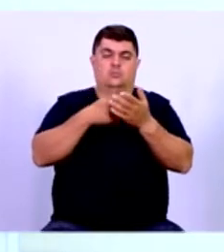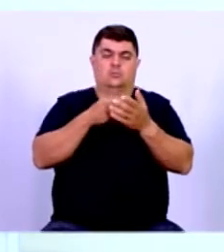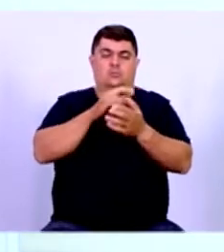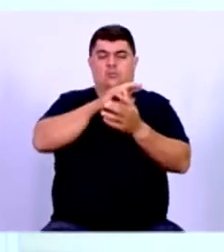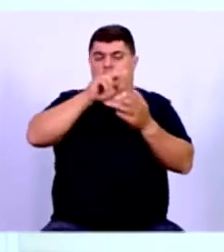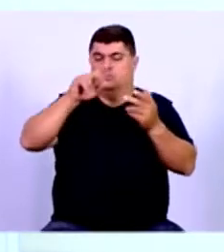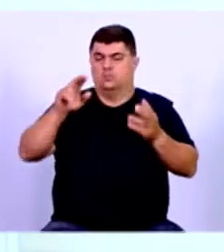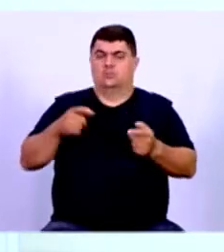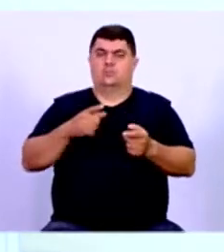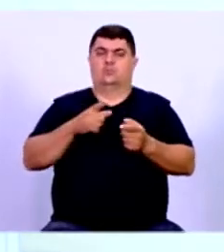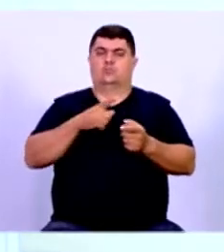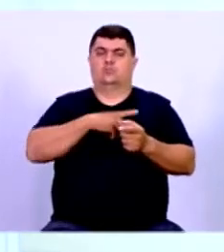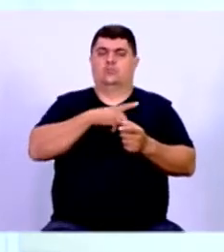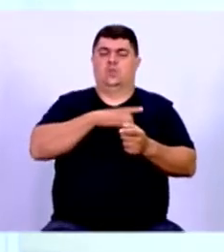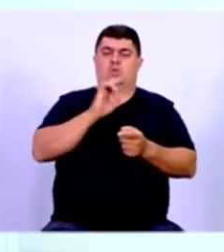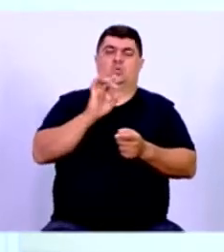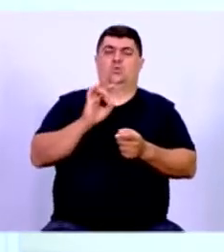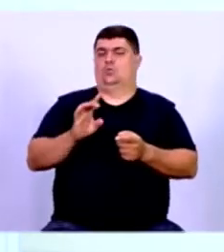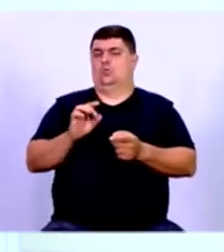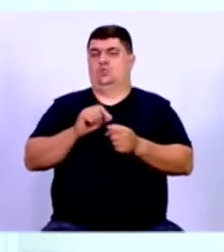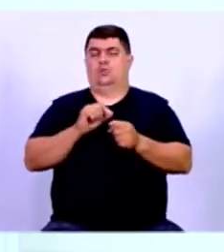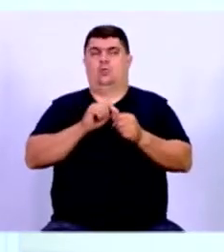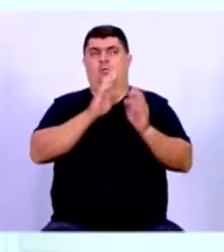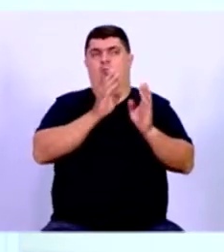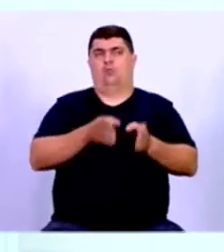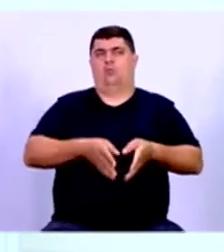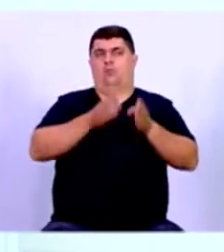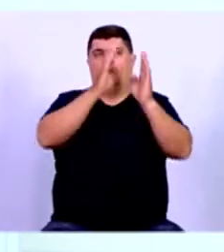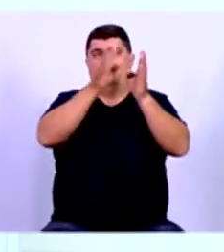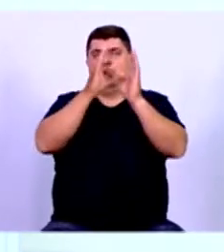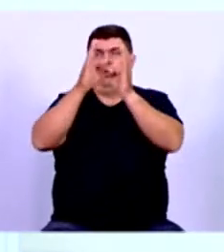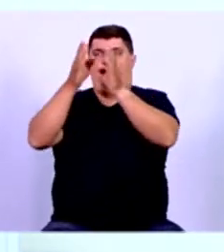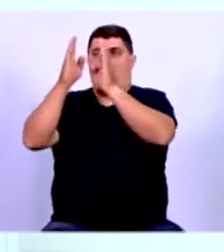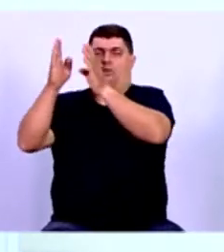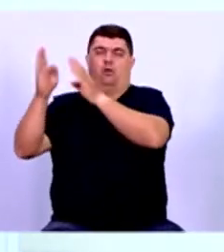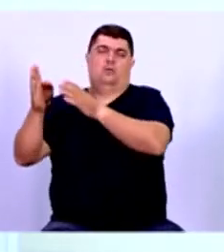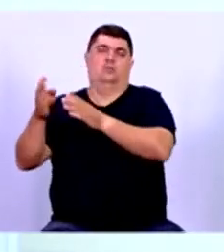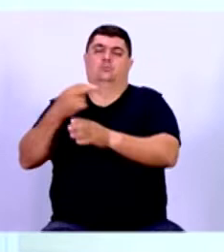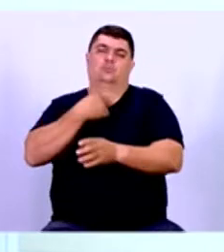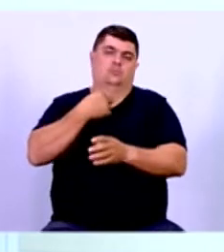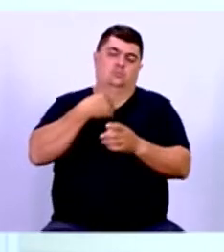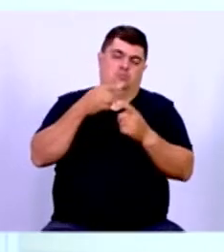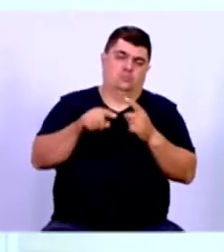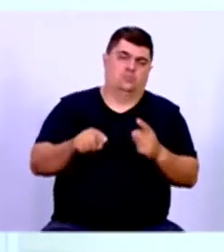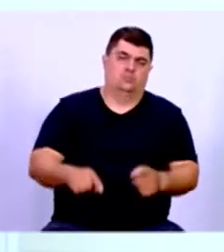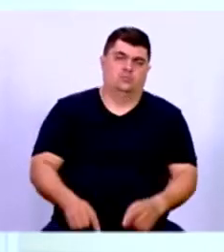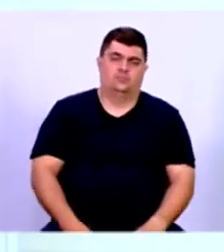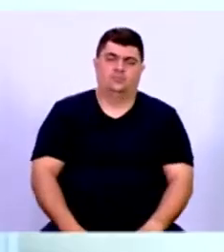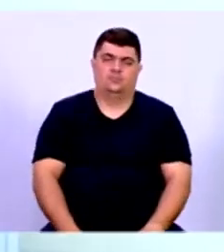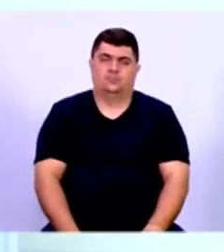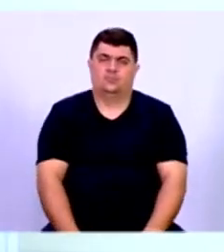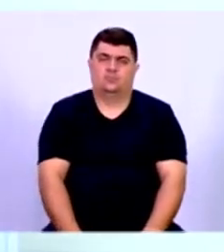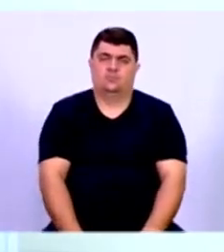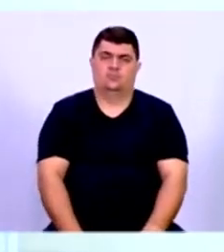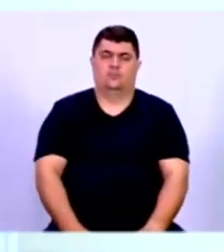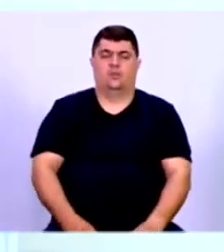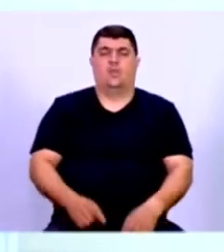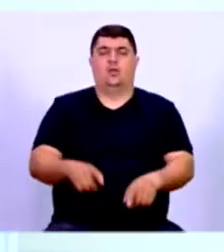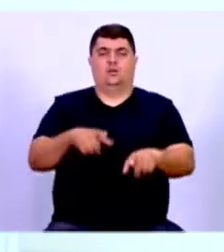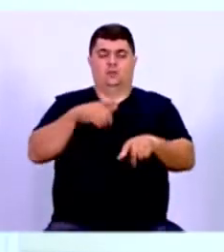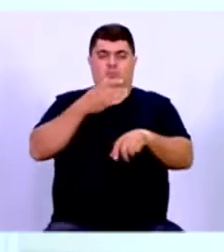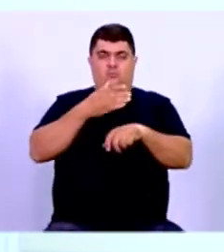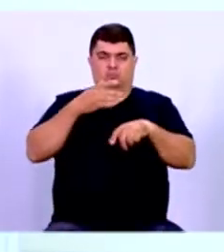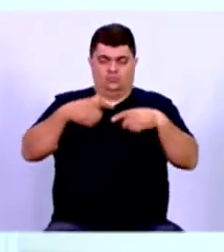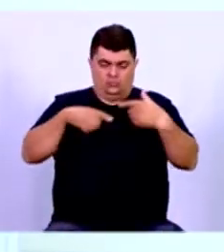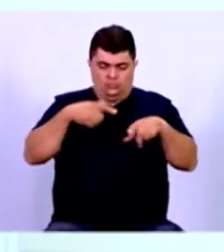empréstimos, das entregas, não organizando eles lá na estante ou organizando as mesas. A atividade tem que estar